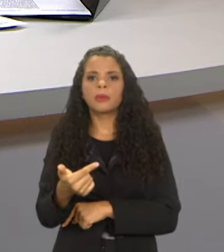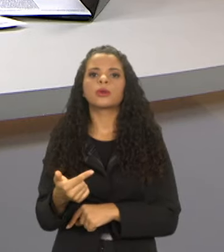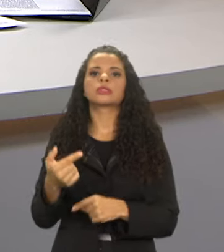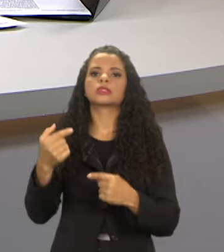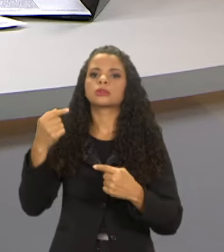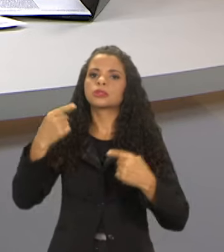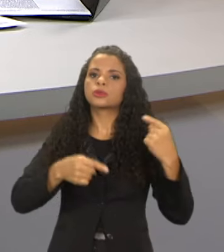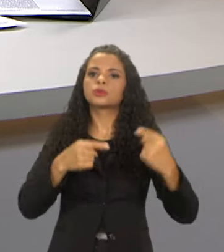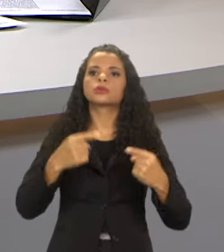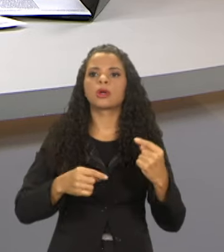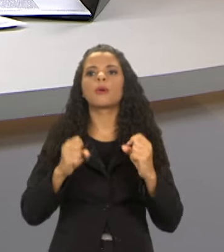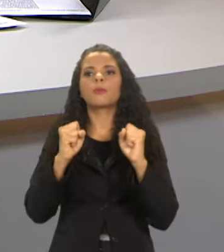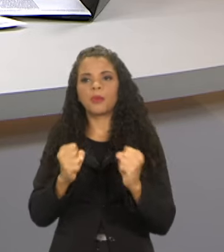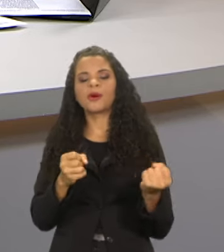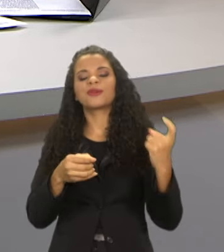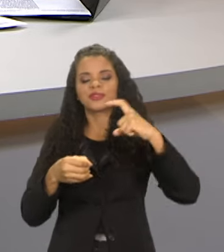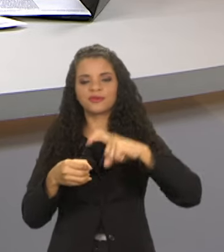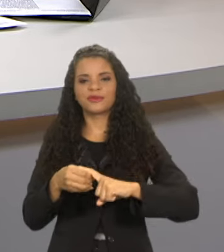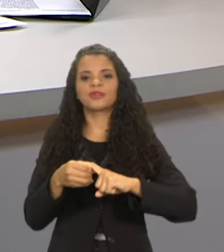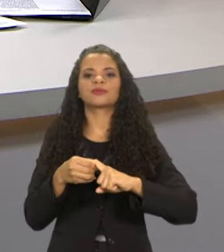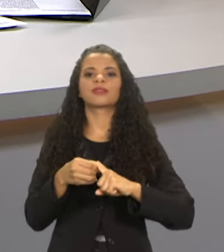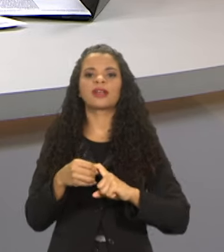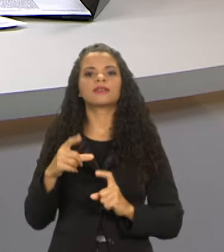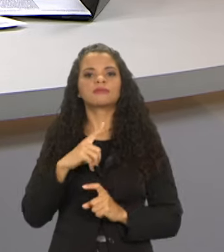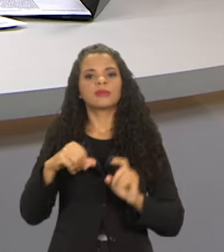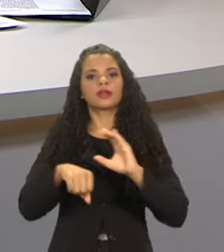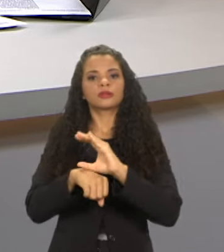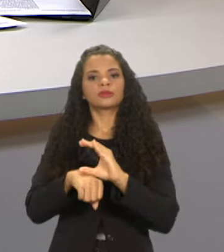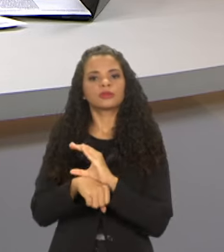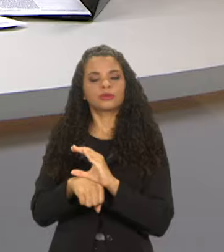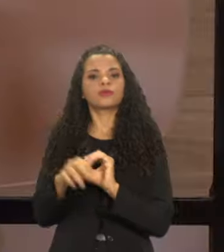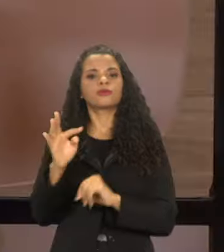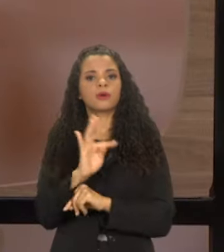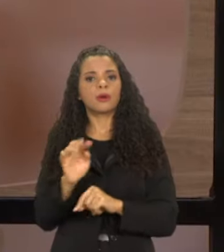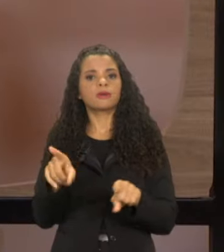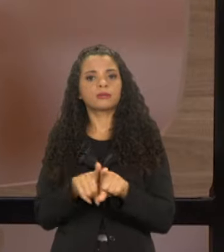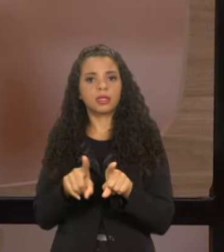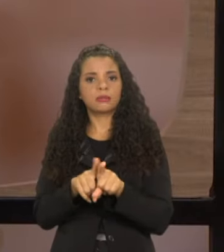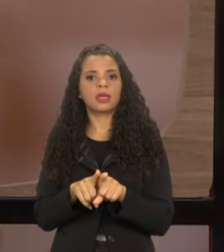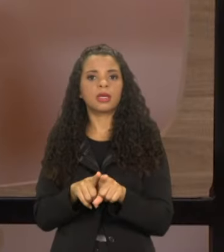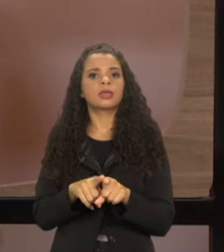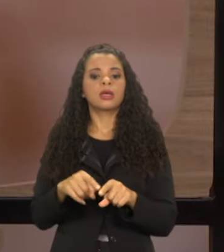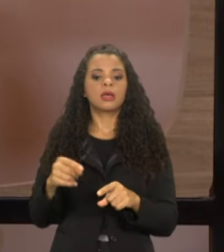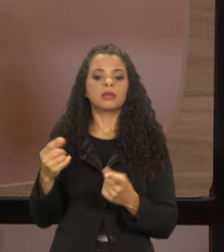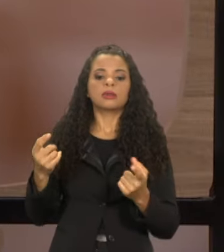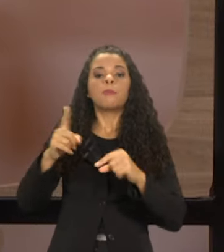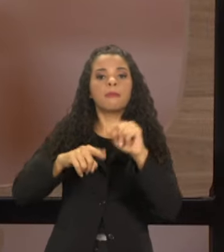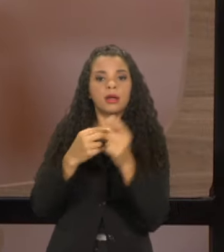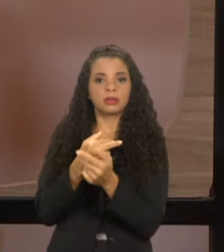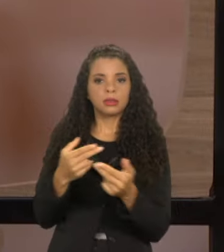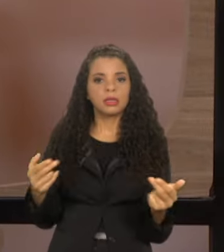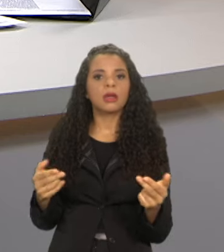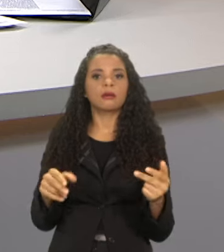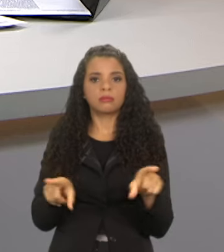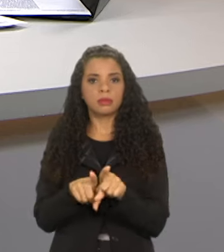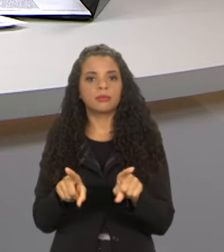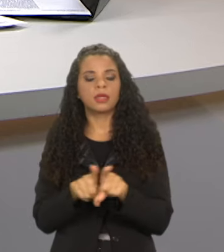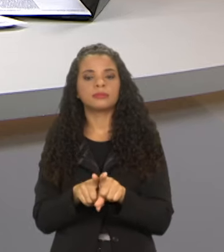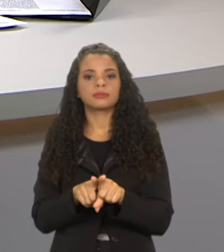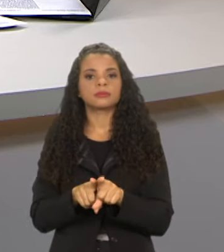ou pode ser alterado, pode novamente. A constitucionalidade formal e a questão material também. Exatamente, a inconstitucionalidade material pode ser alegada novamente. E essa ação